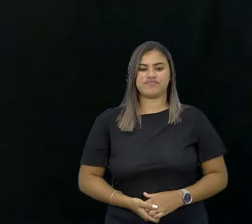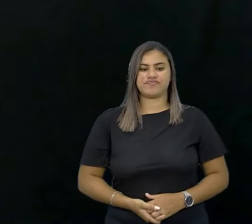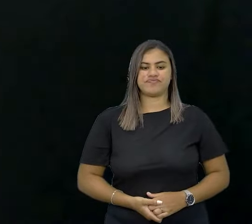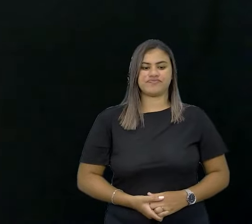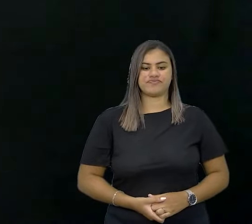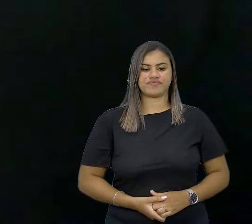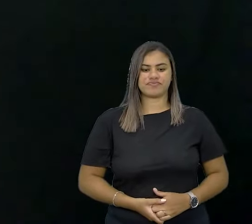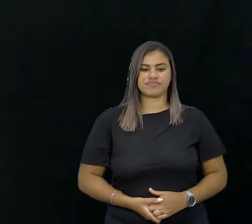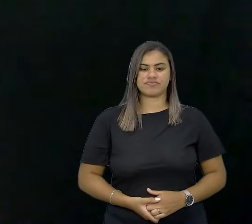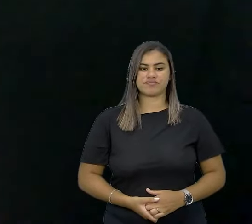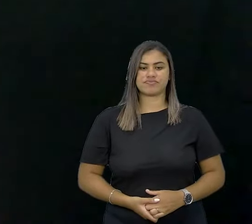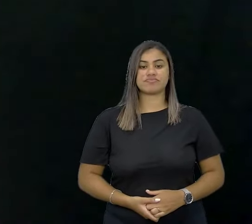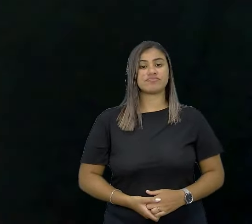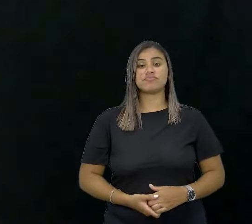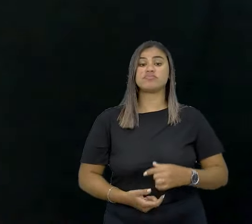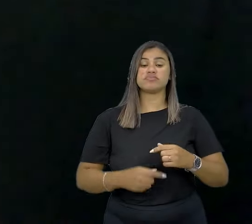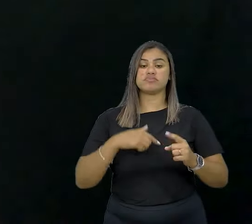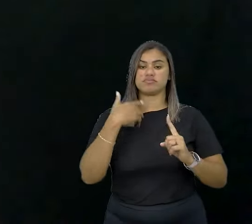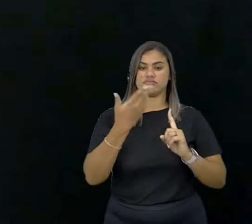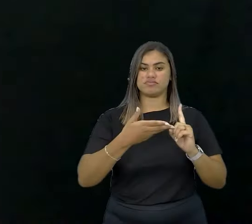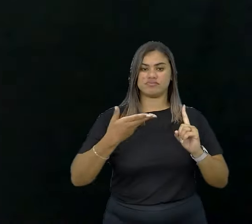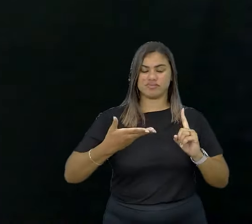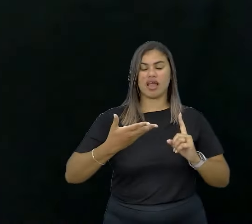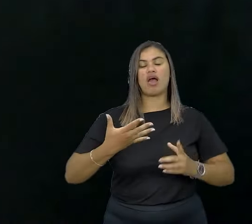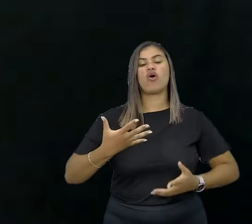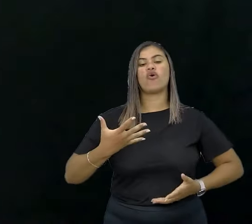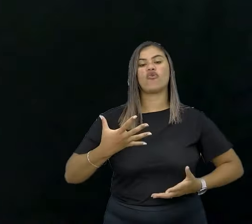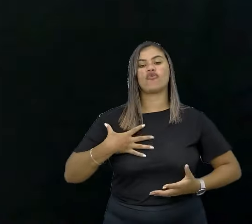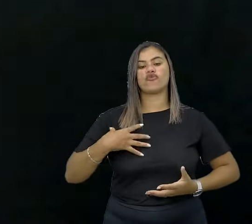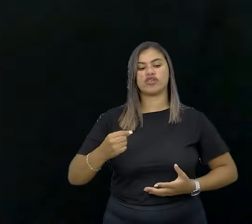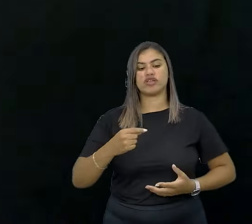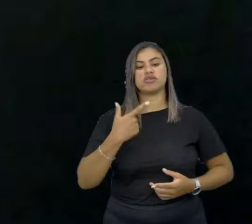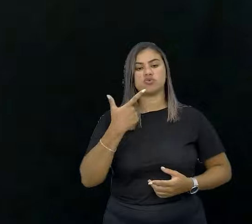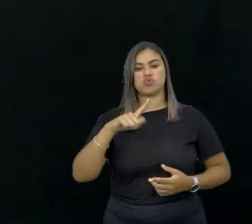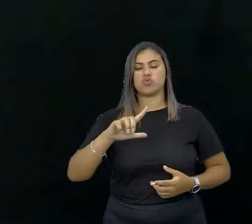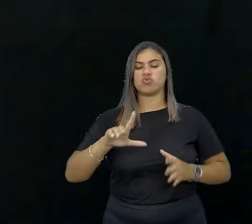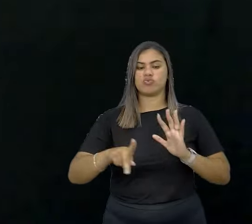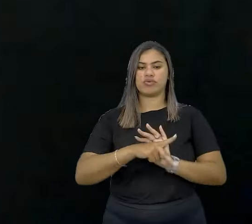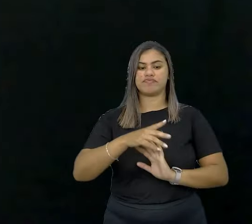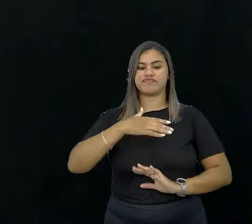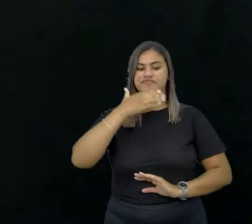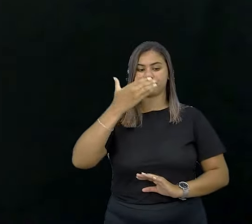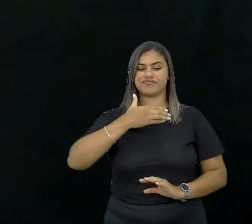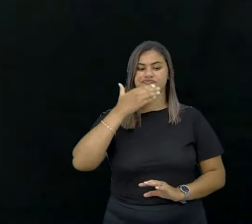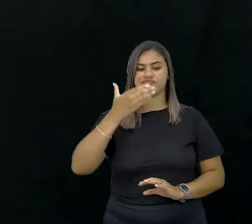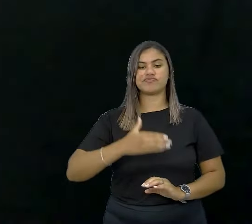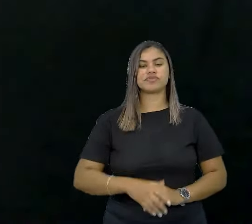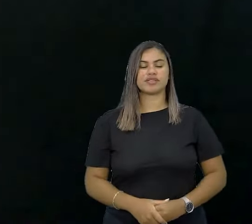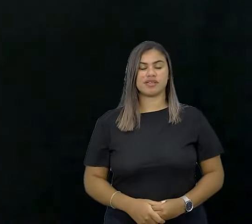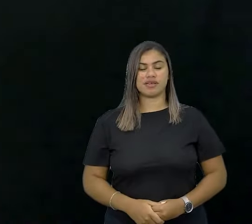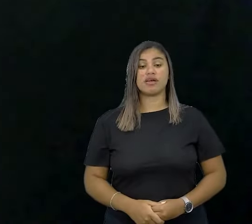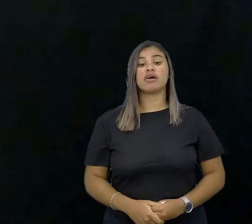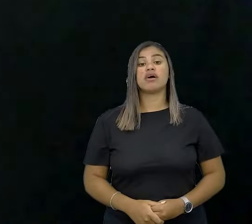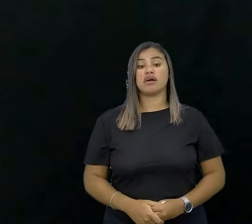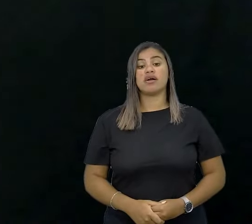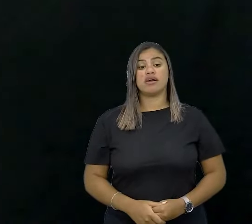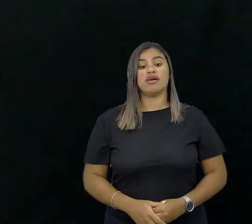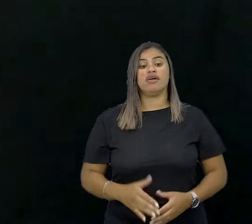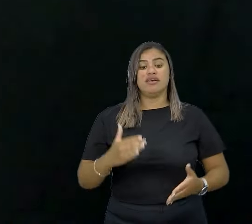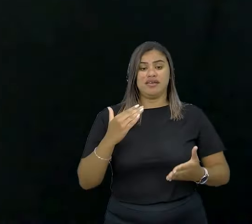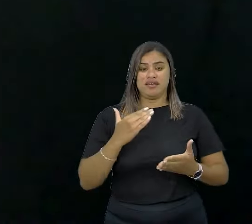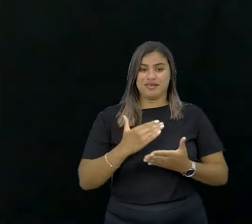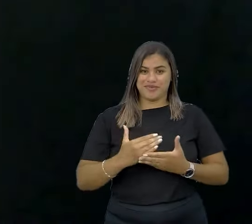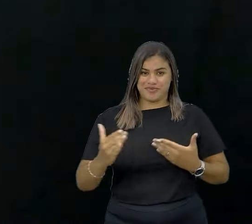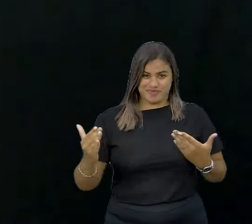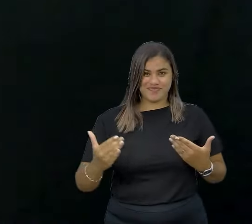uma tatuagem em homenagem ao meu filho e uma tatuagem de fruta no outro ombro. Bom, vamos começar a formação, já